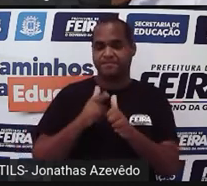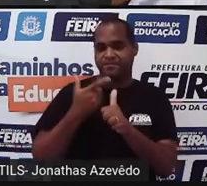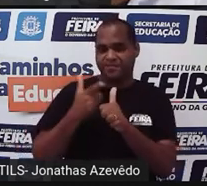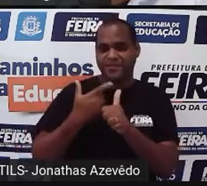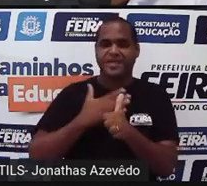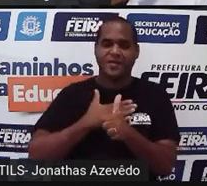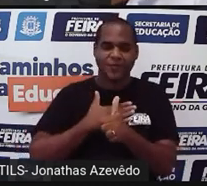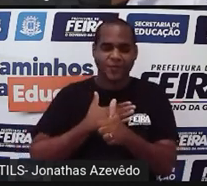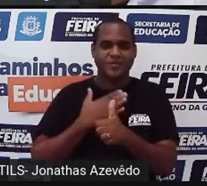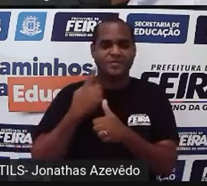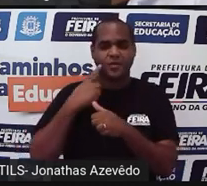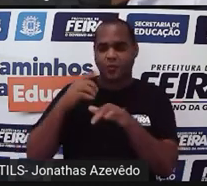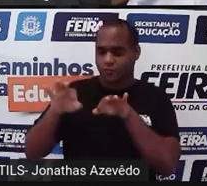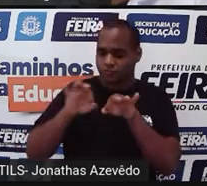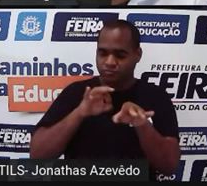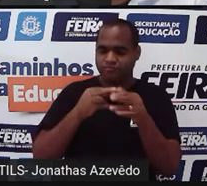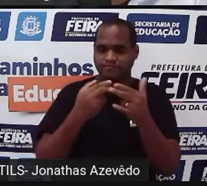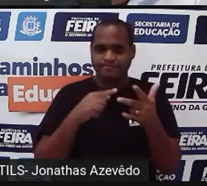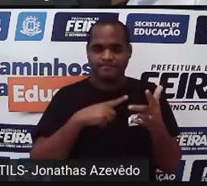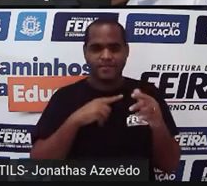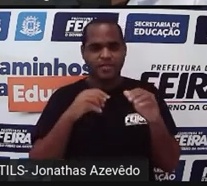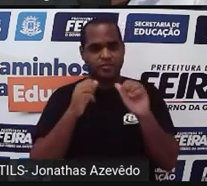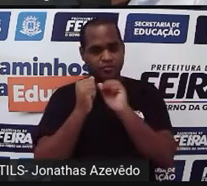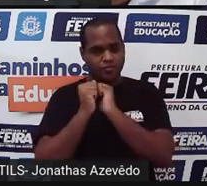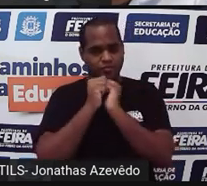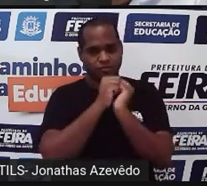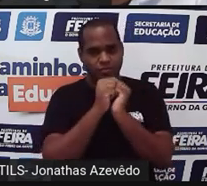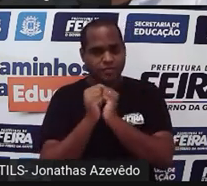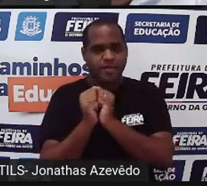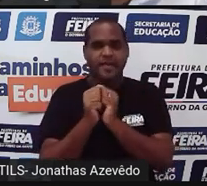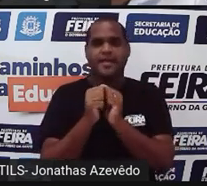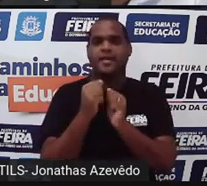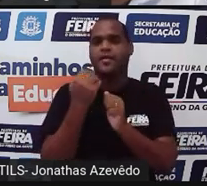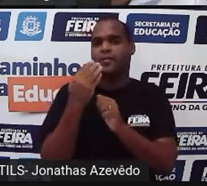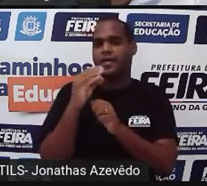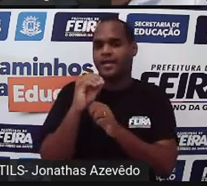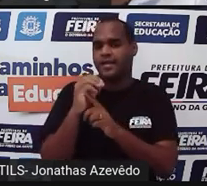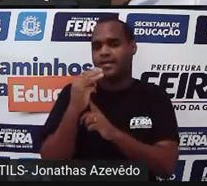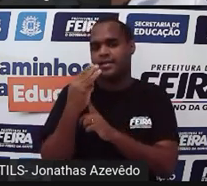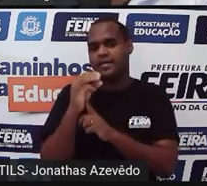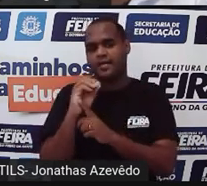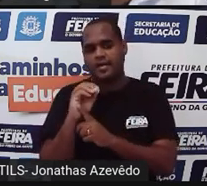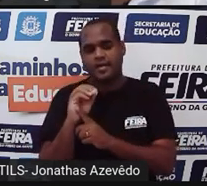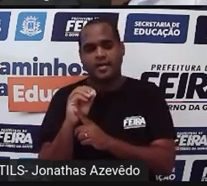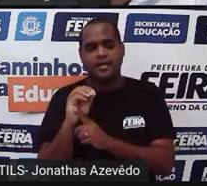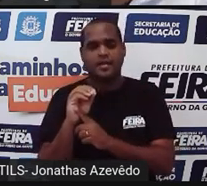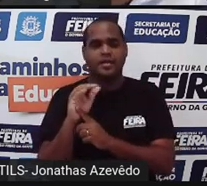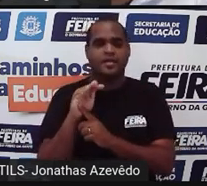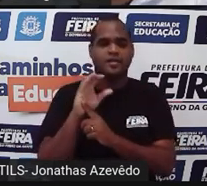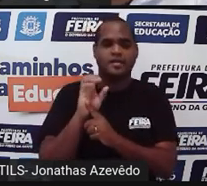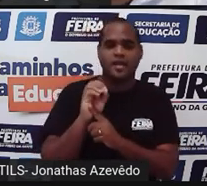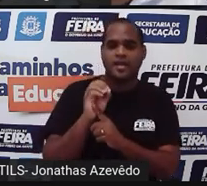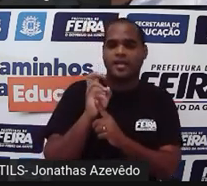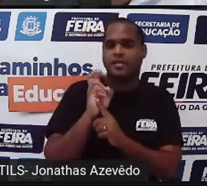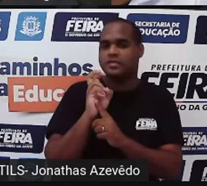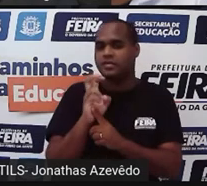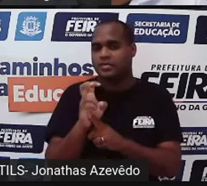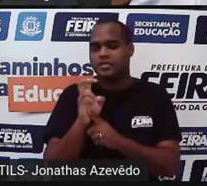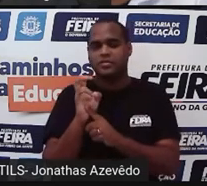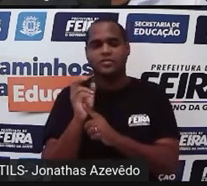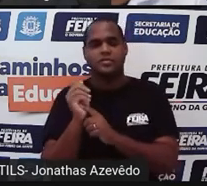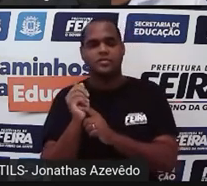ó, todas aquelas quantidades: 40 mais 30 mais 10 mais